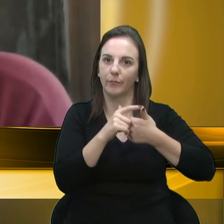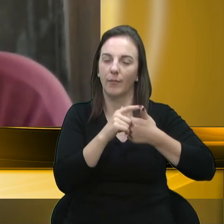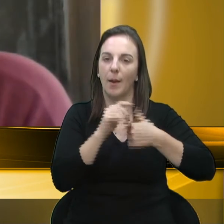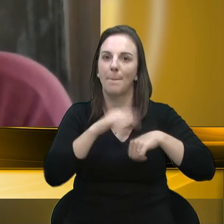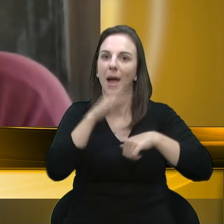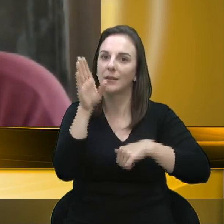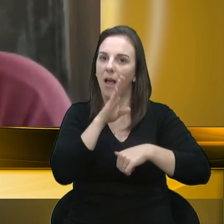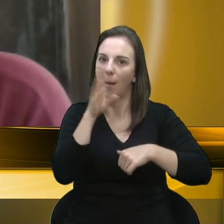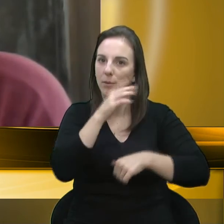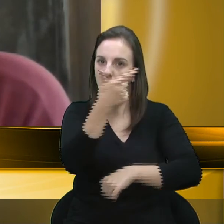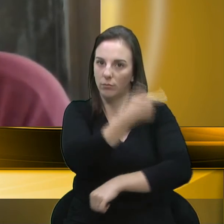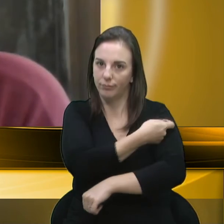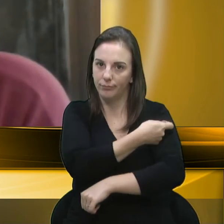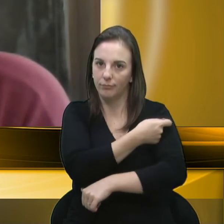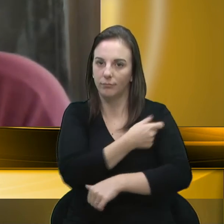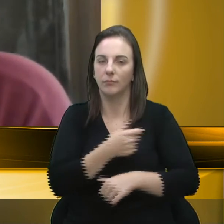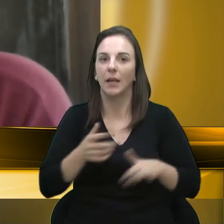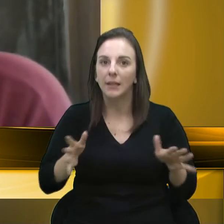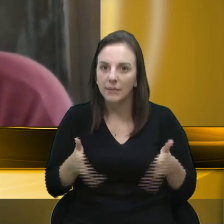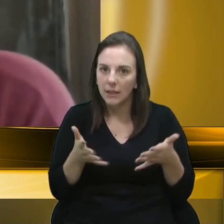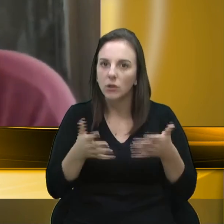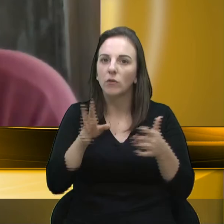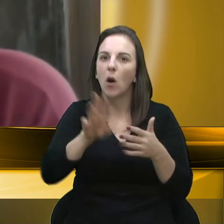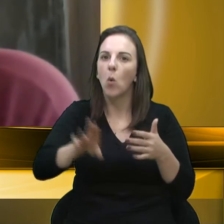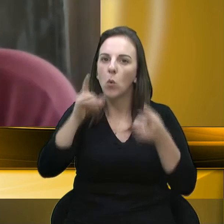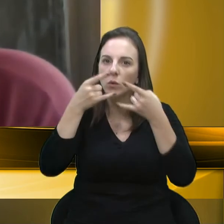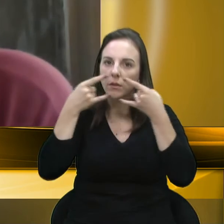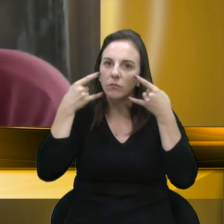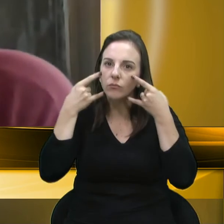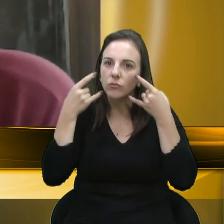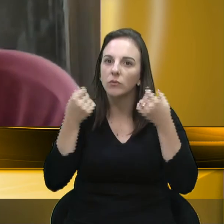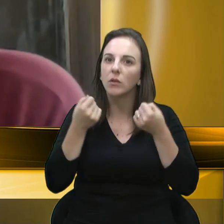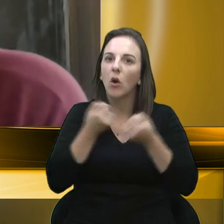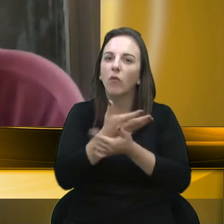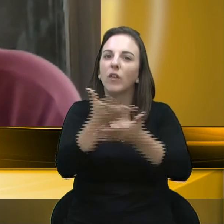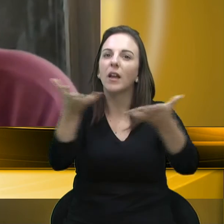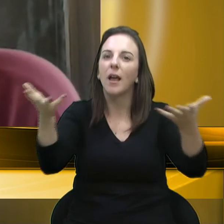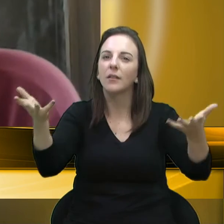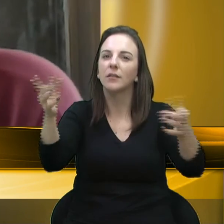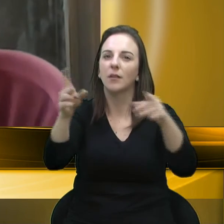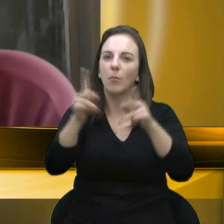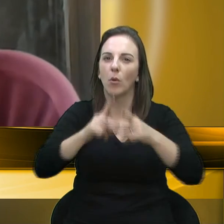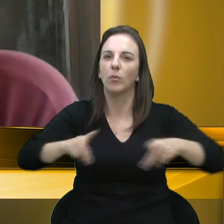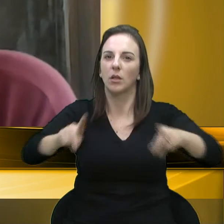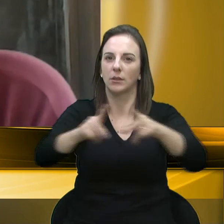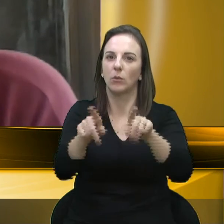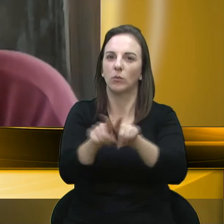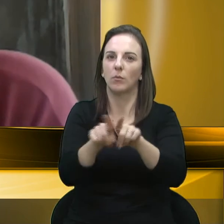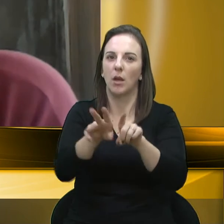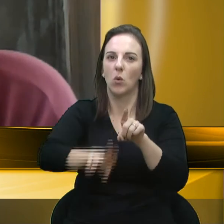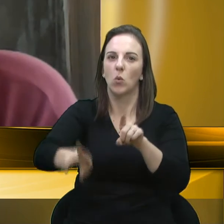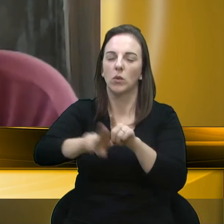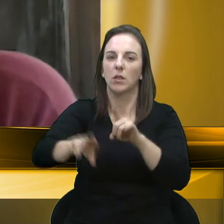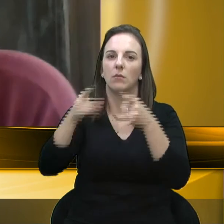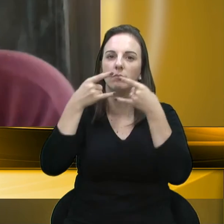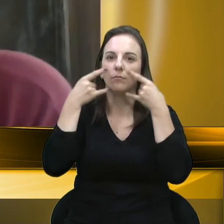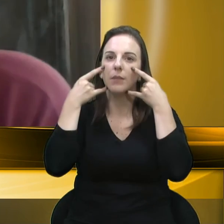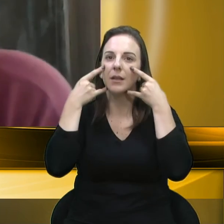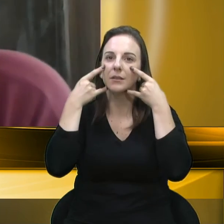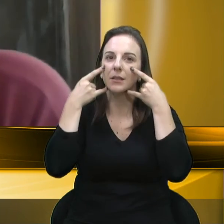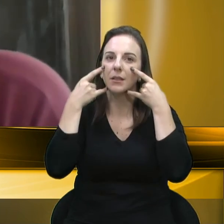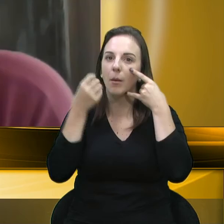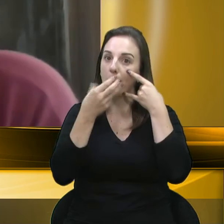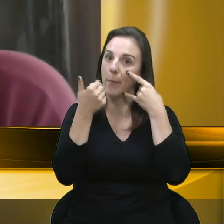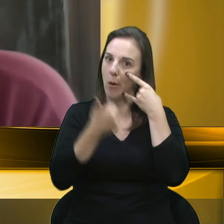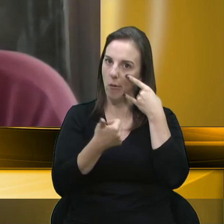de incentivar o uso de máscara, tanto como distribuição de máscara e a orientação, né, do uso, máscaras boas,